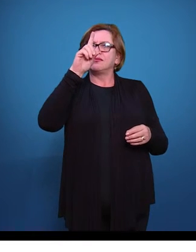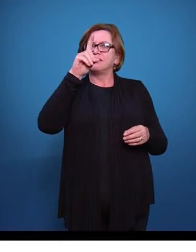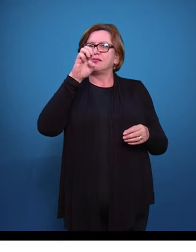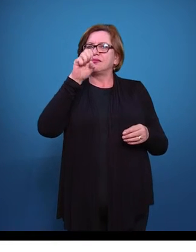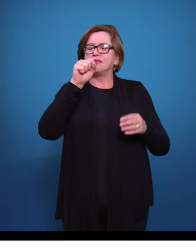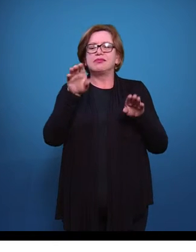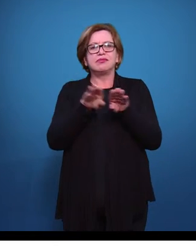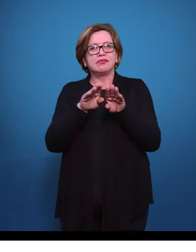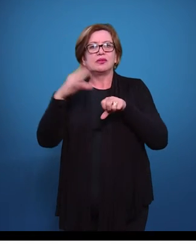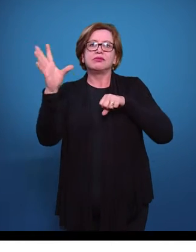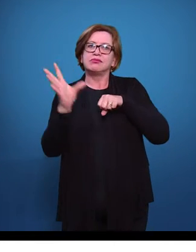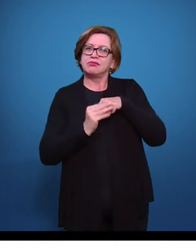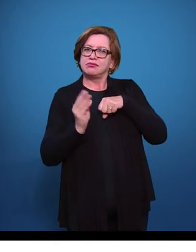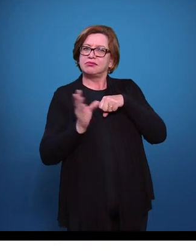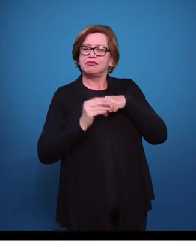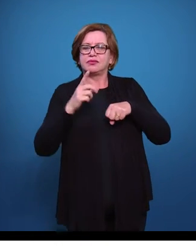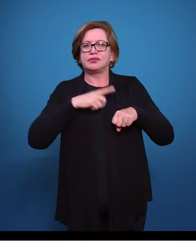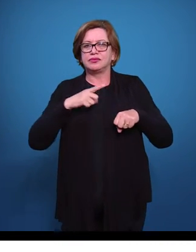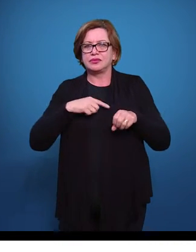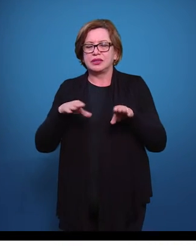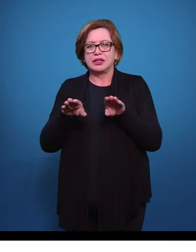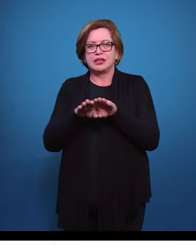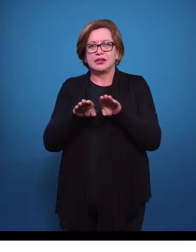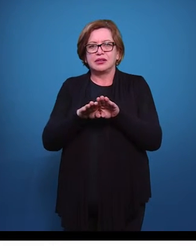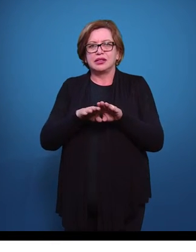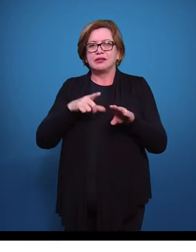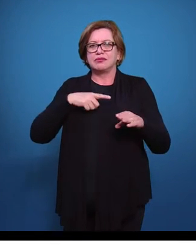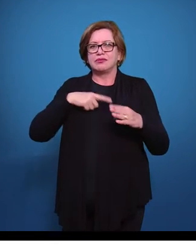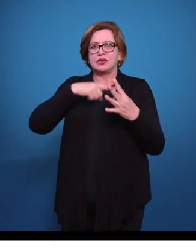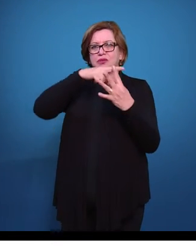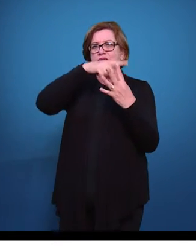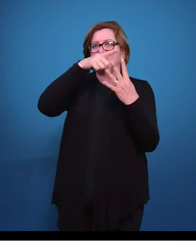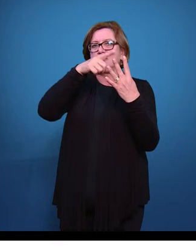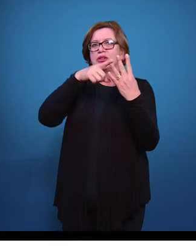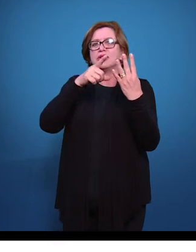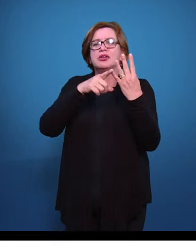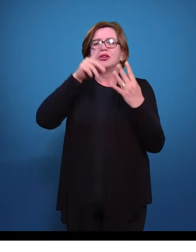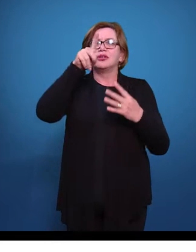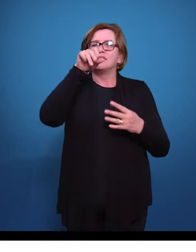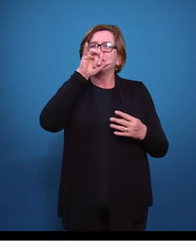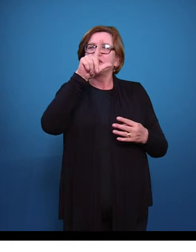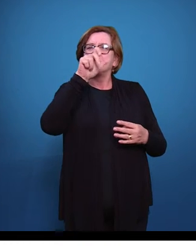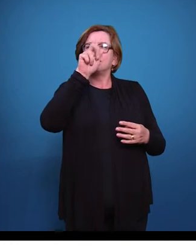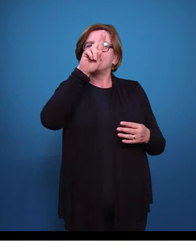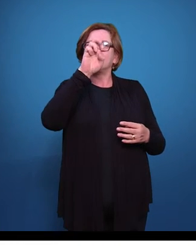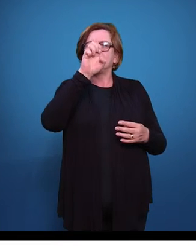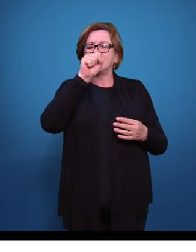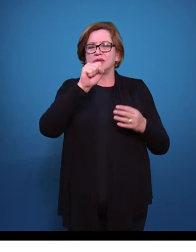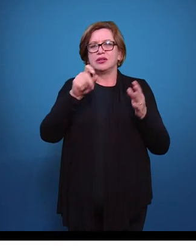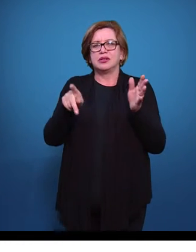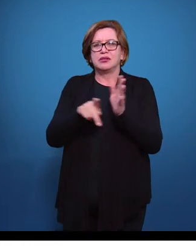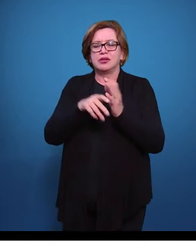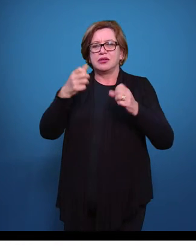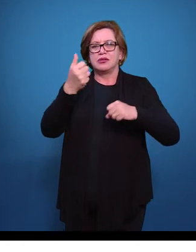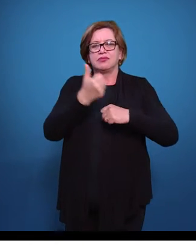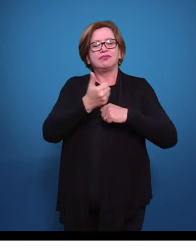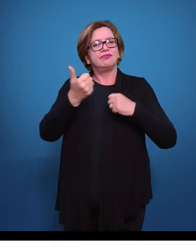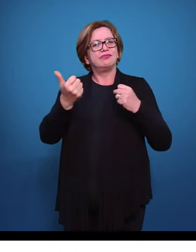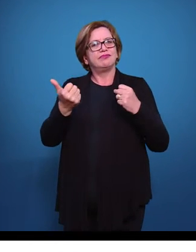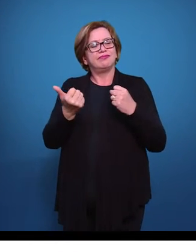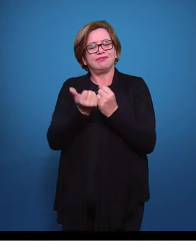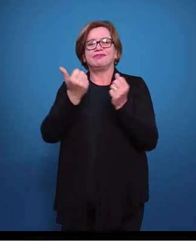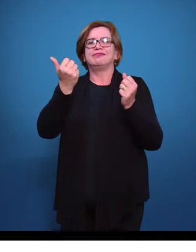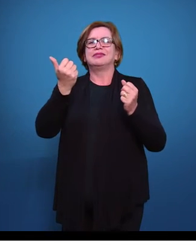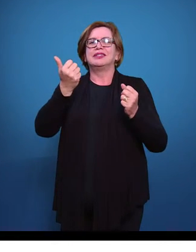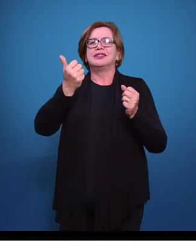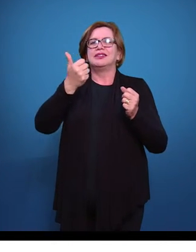além disso estão pautadas nos quatro pilares da educação para o século 21 e essas indicações foram